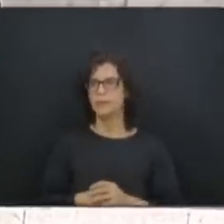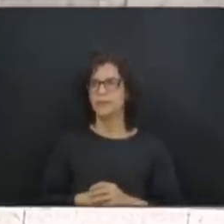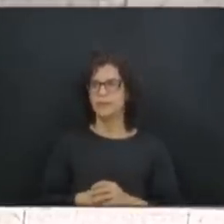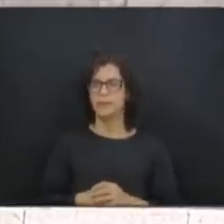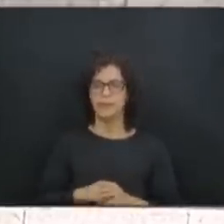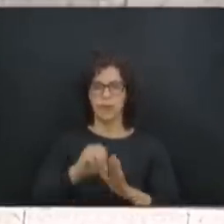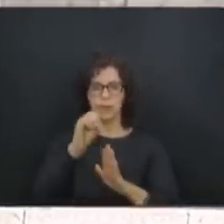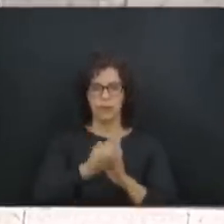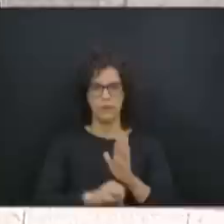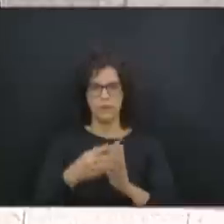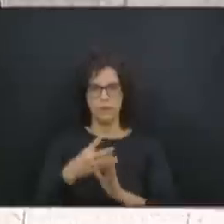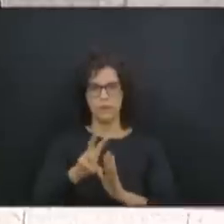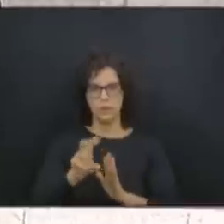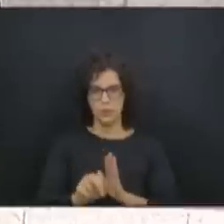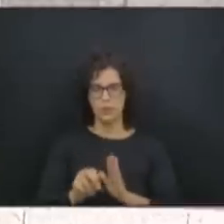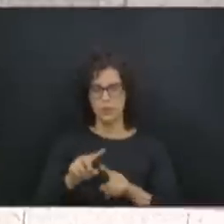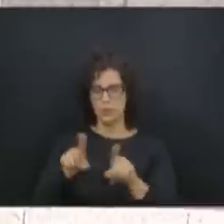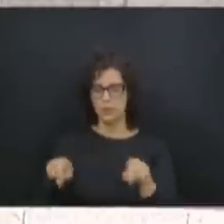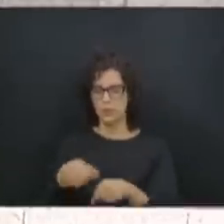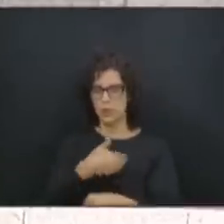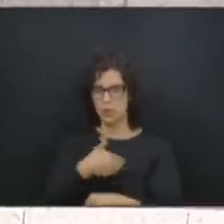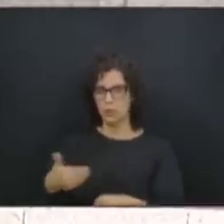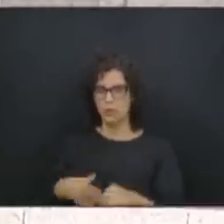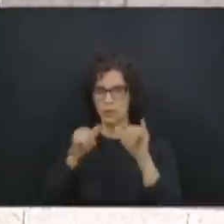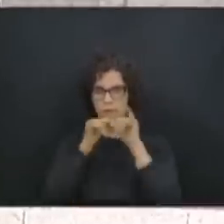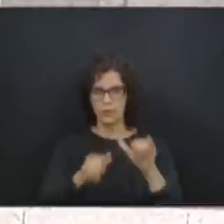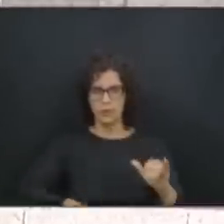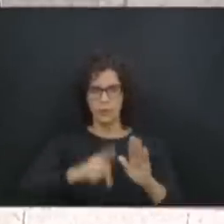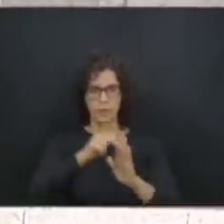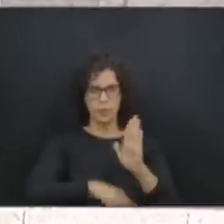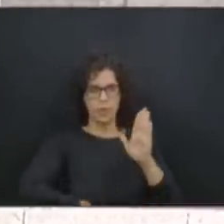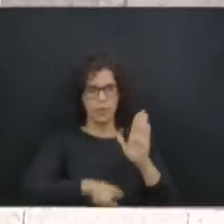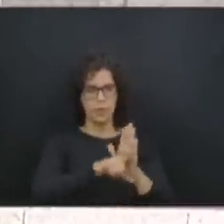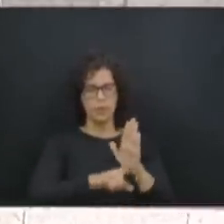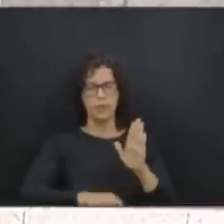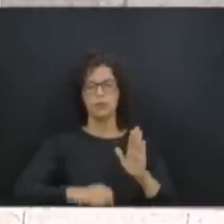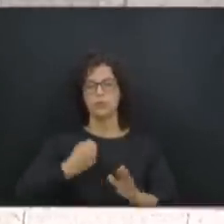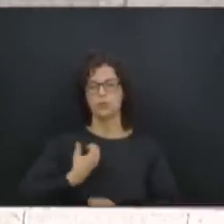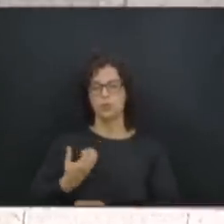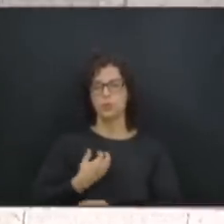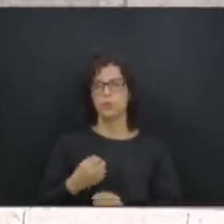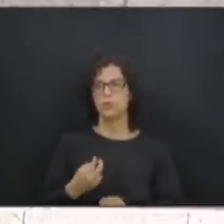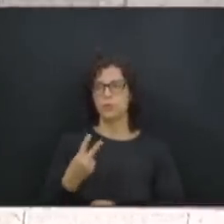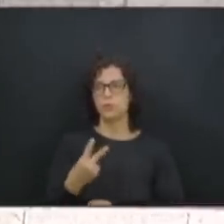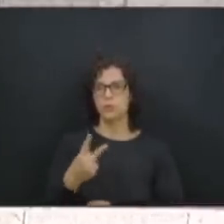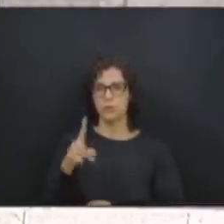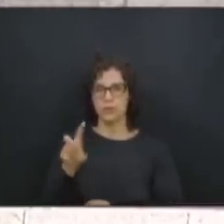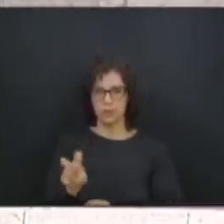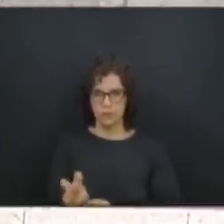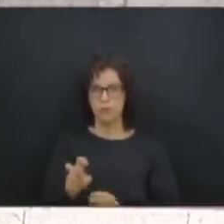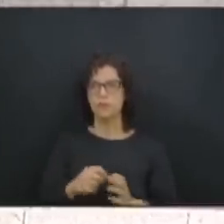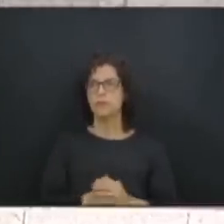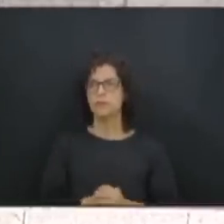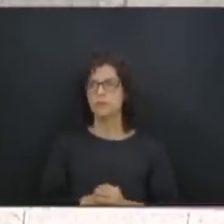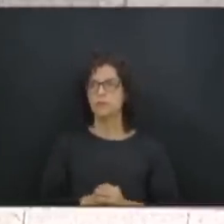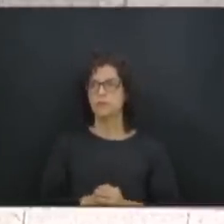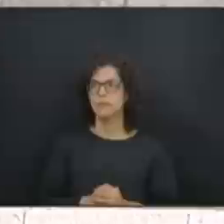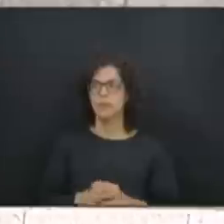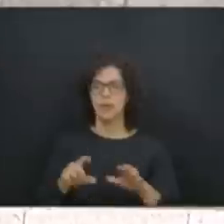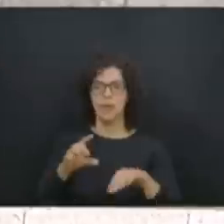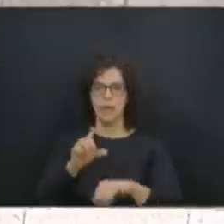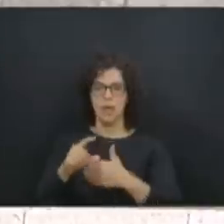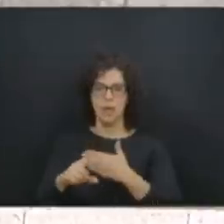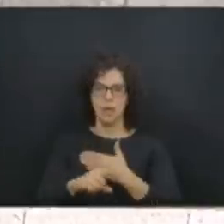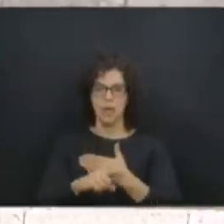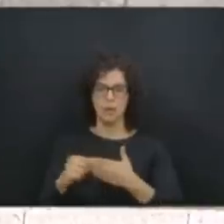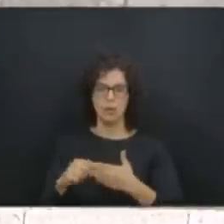Ofício 350 do gabinete do governador comunique à sanção projeto de lei nº 215 de autoria